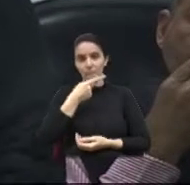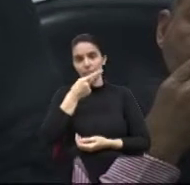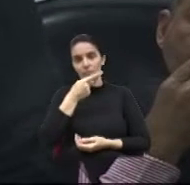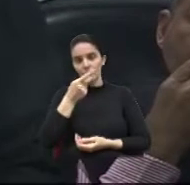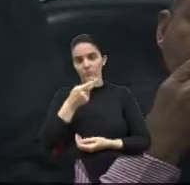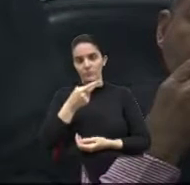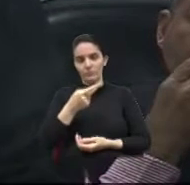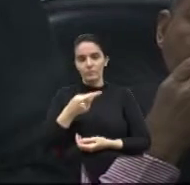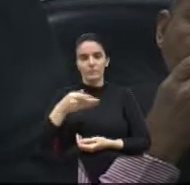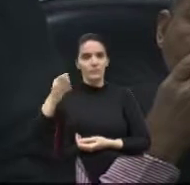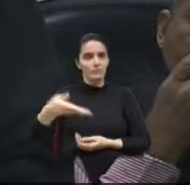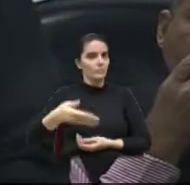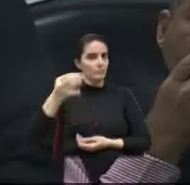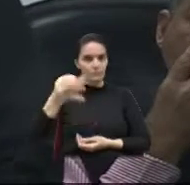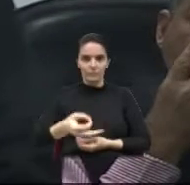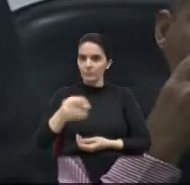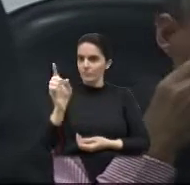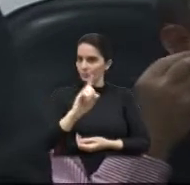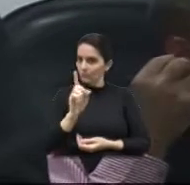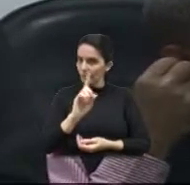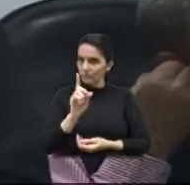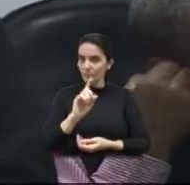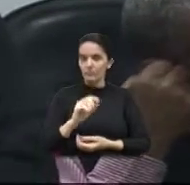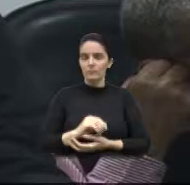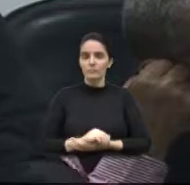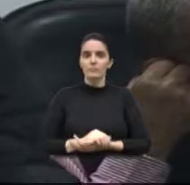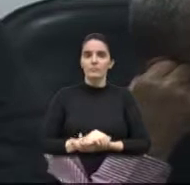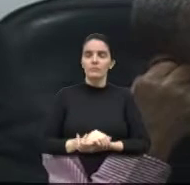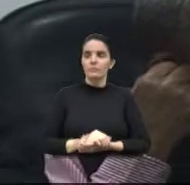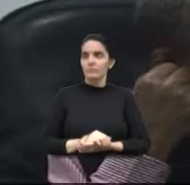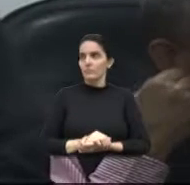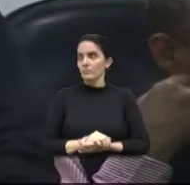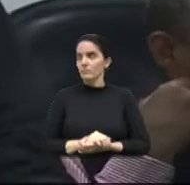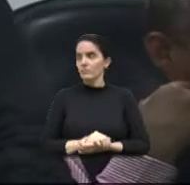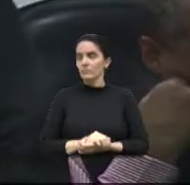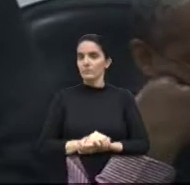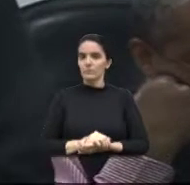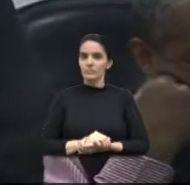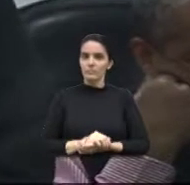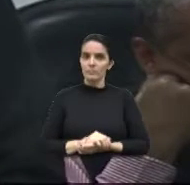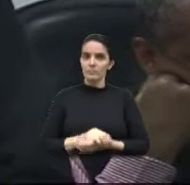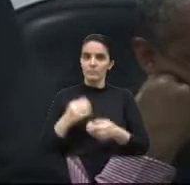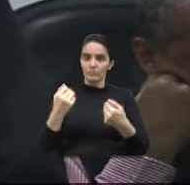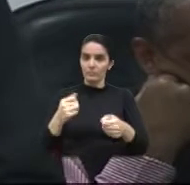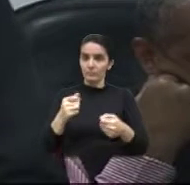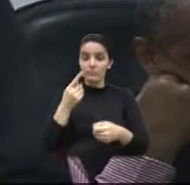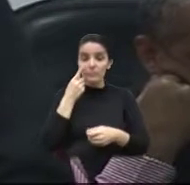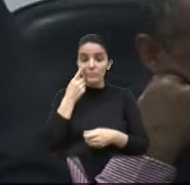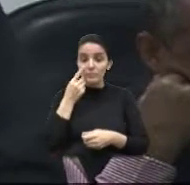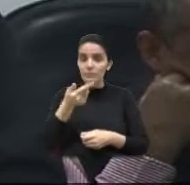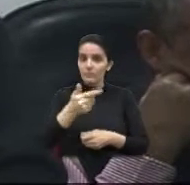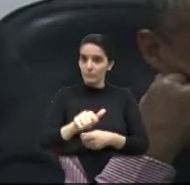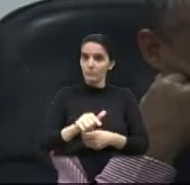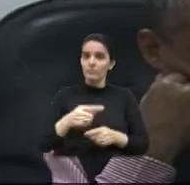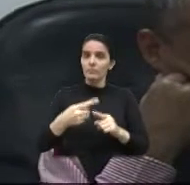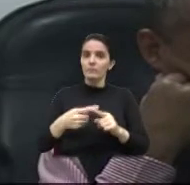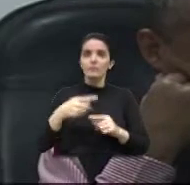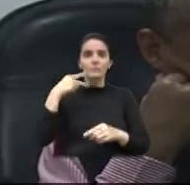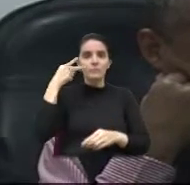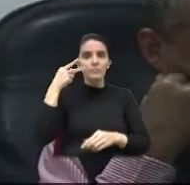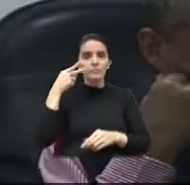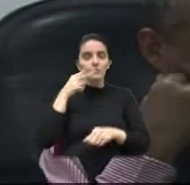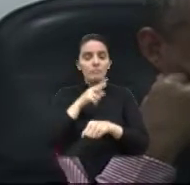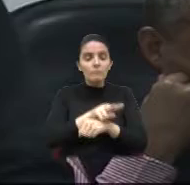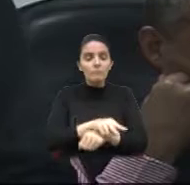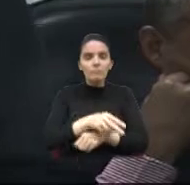que está gastando está certo ou não está. Temos que ver, temos que rever, estamos aqui para fiscalizar mesmo. Mas como